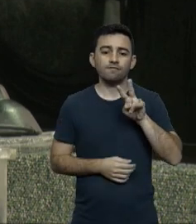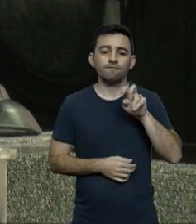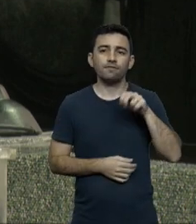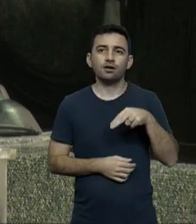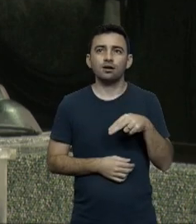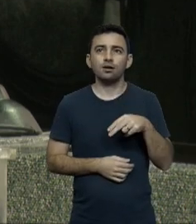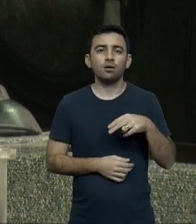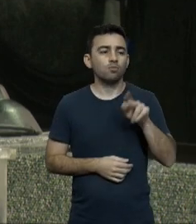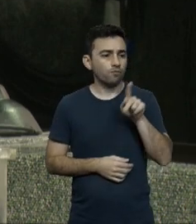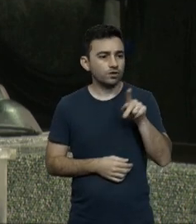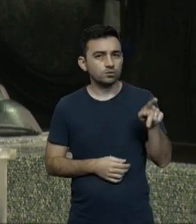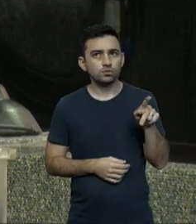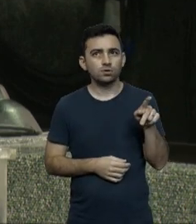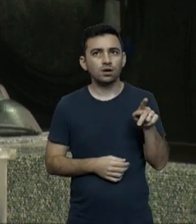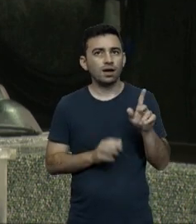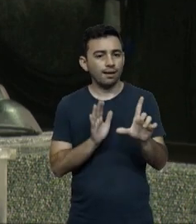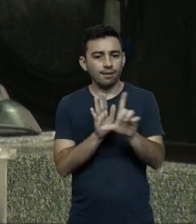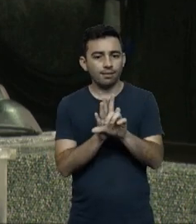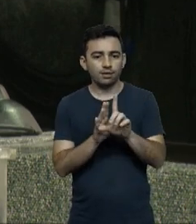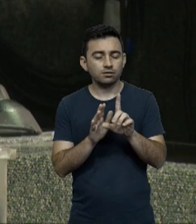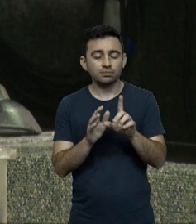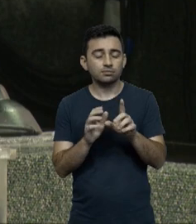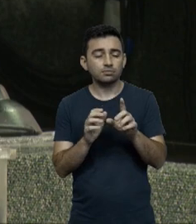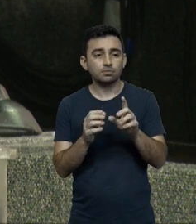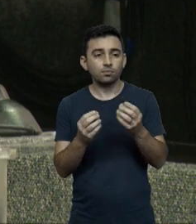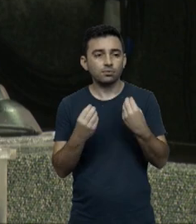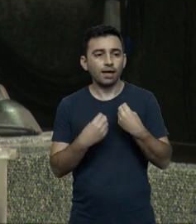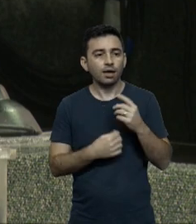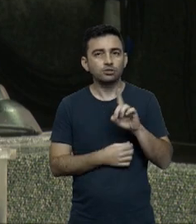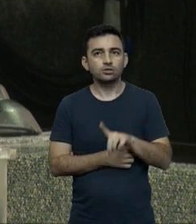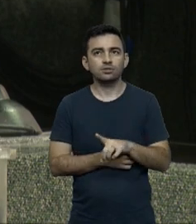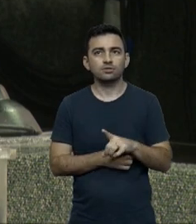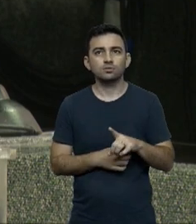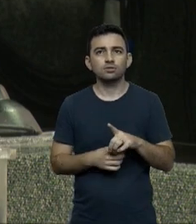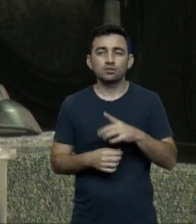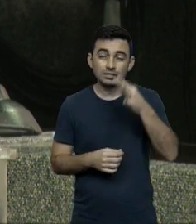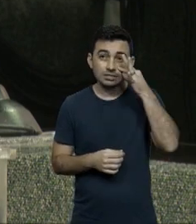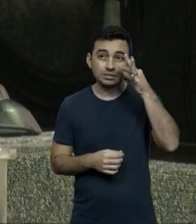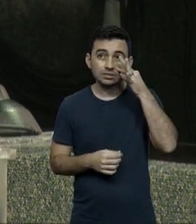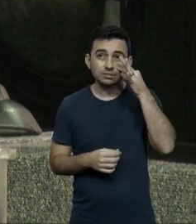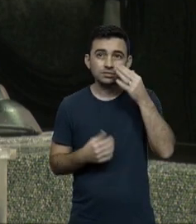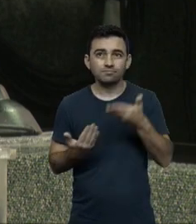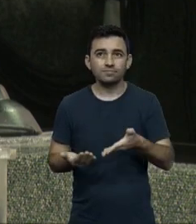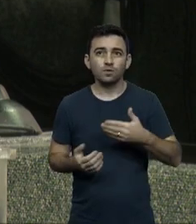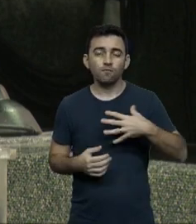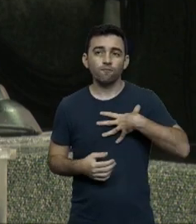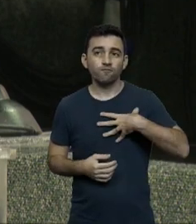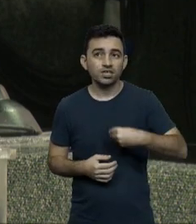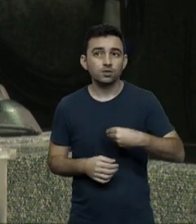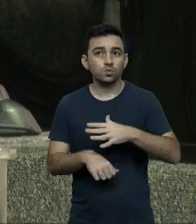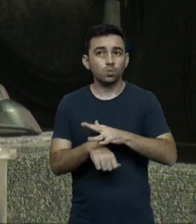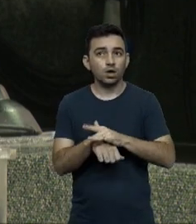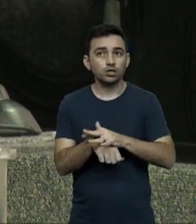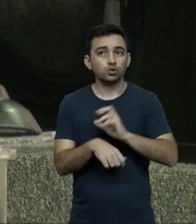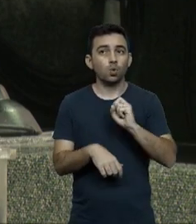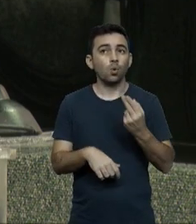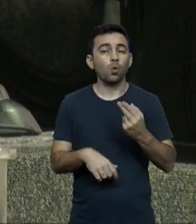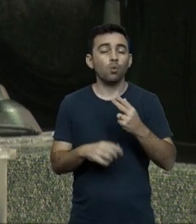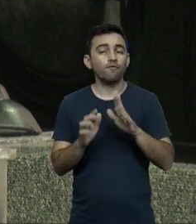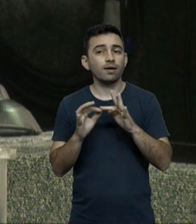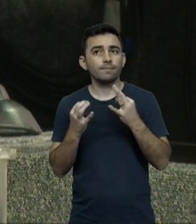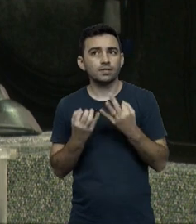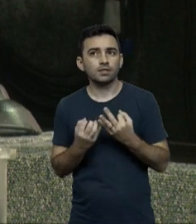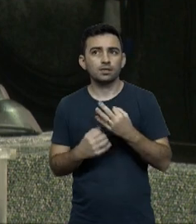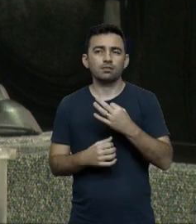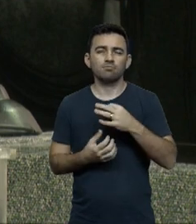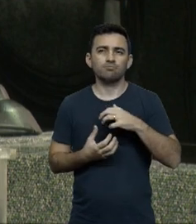professor a lei não nos dá o direito de acompanhar um filho doente ou um pai e uma mãe e